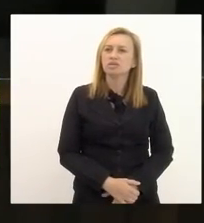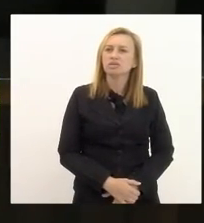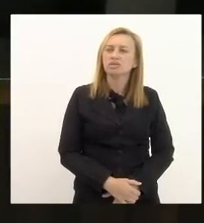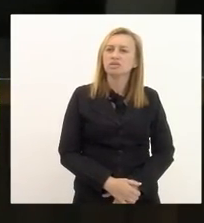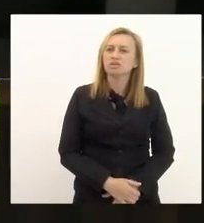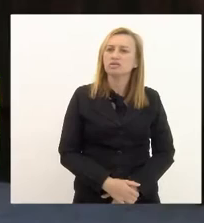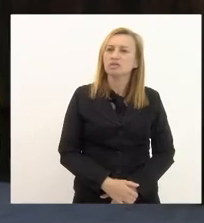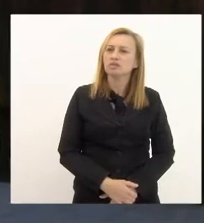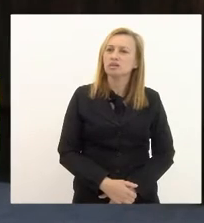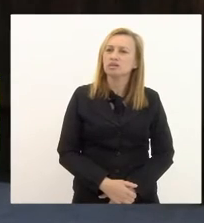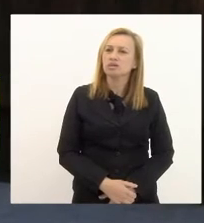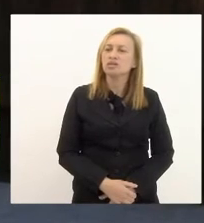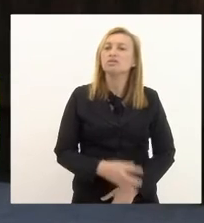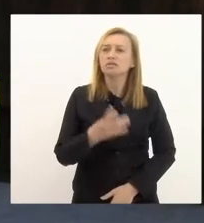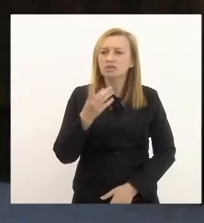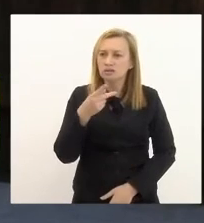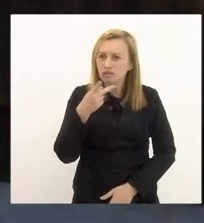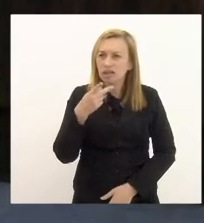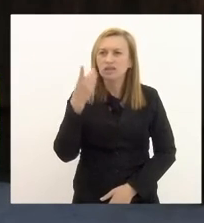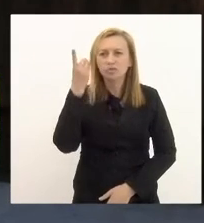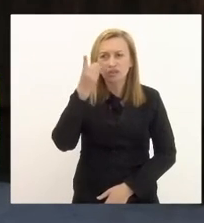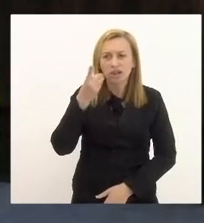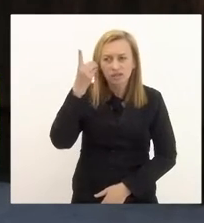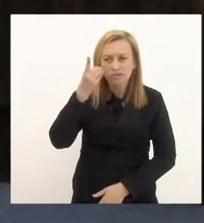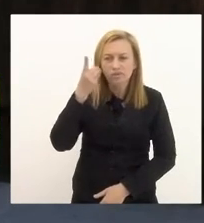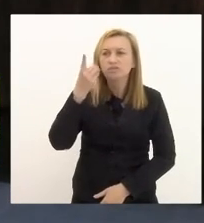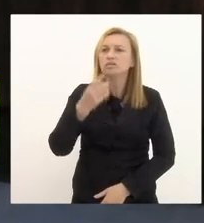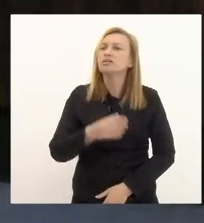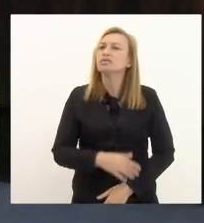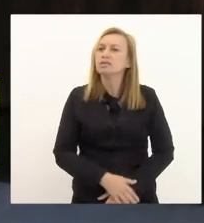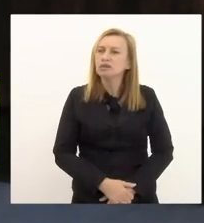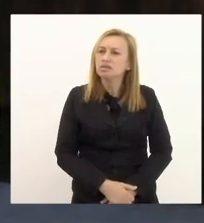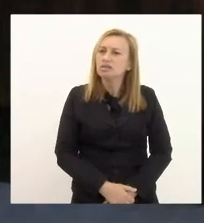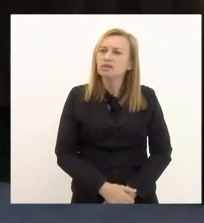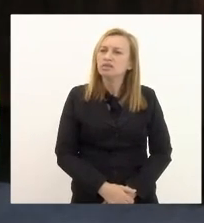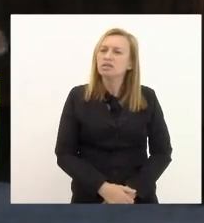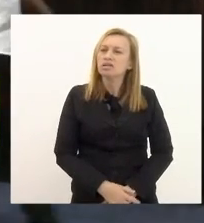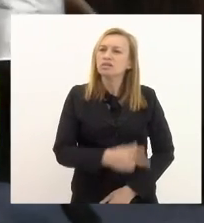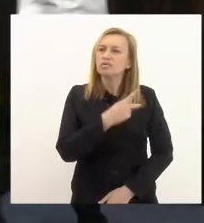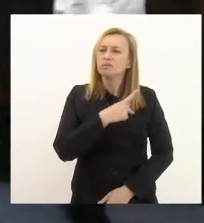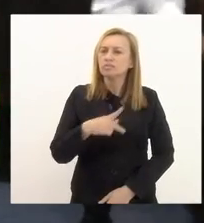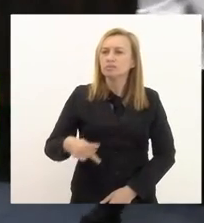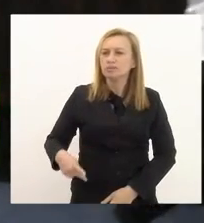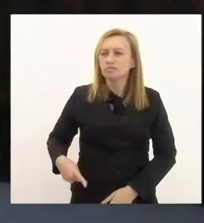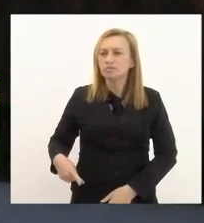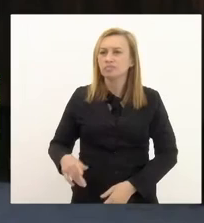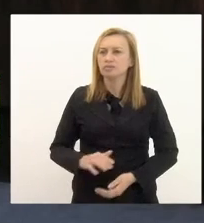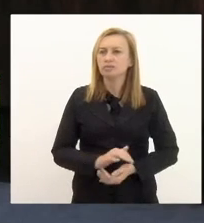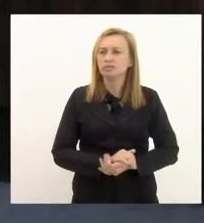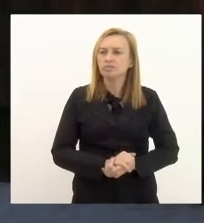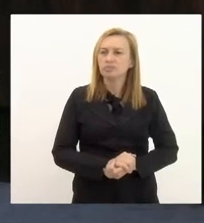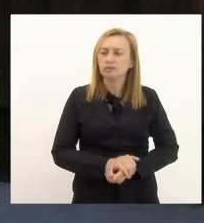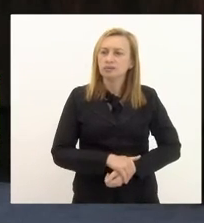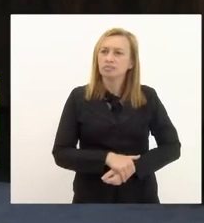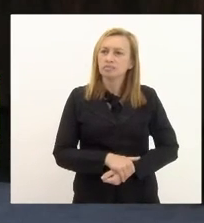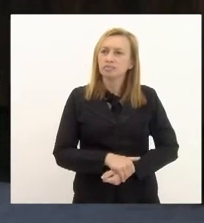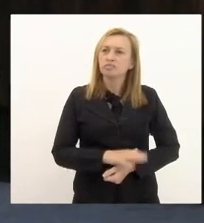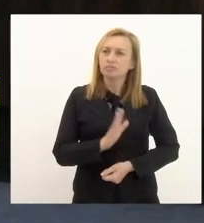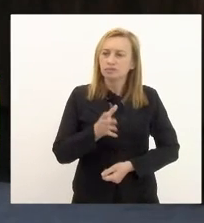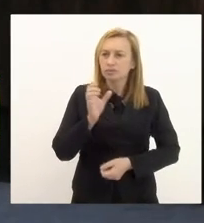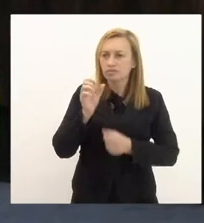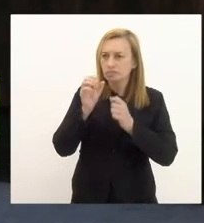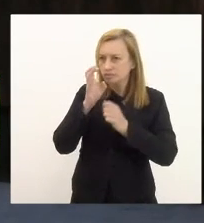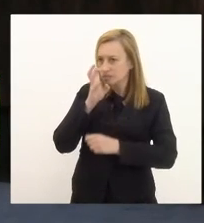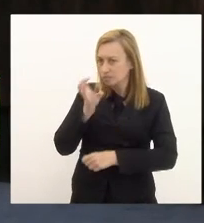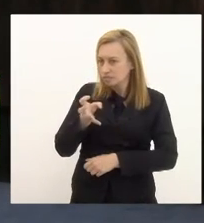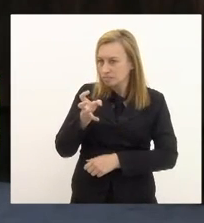e por nosso Deputado por Presidente a gente já foi acusado